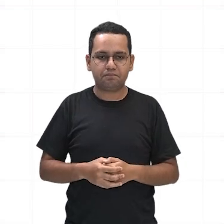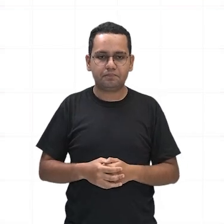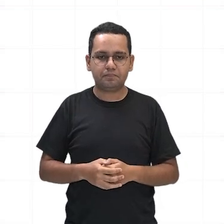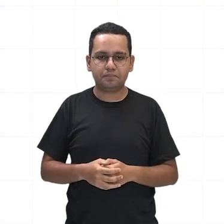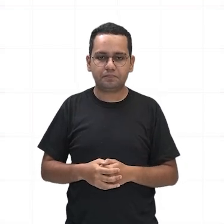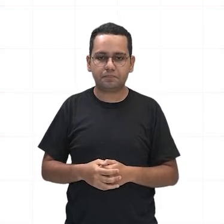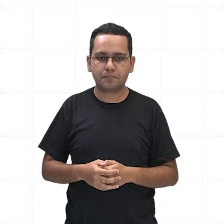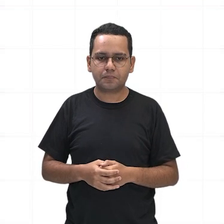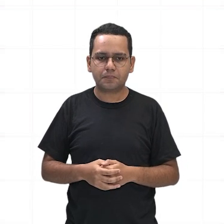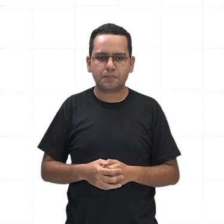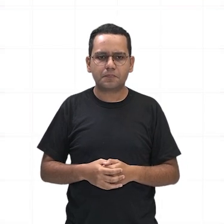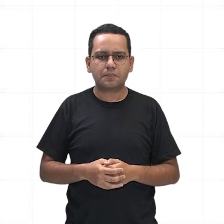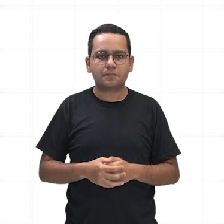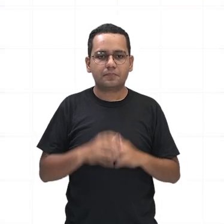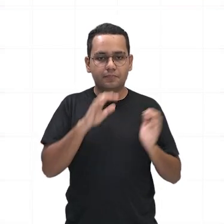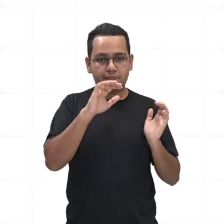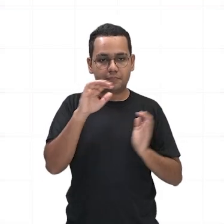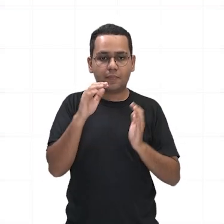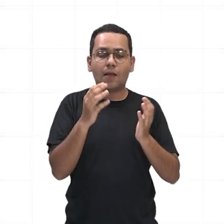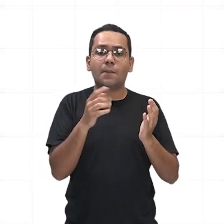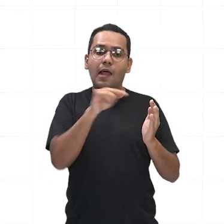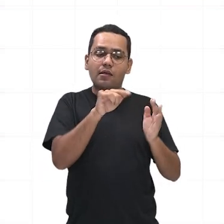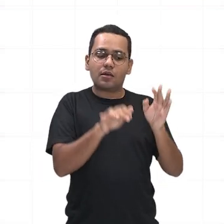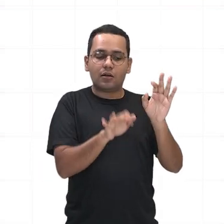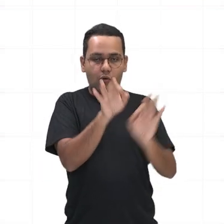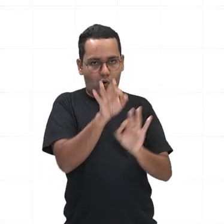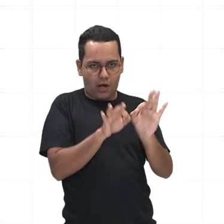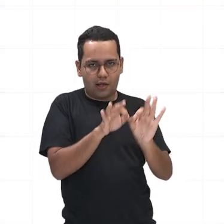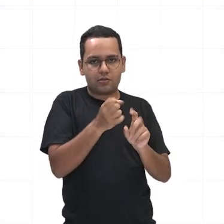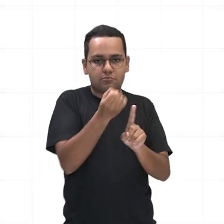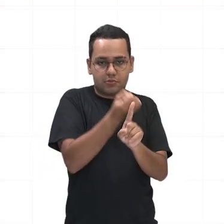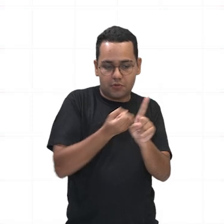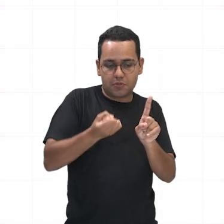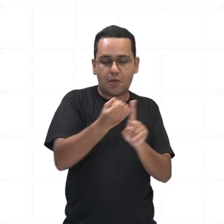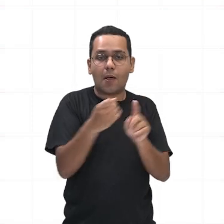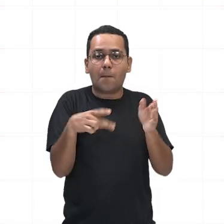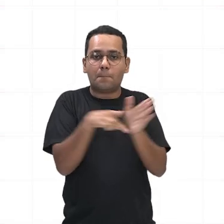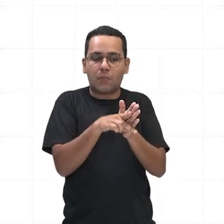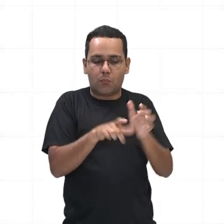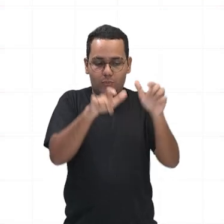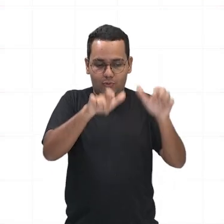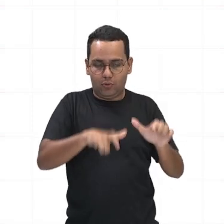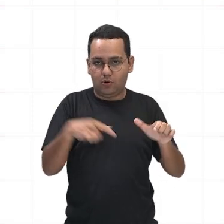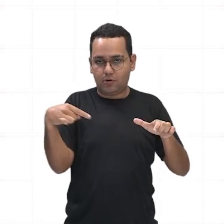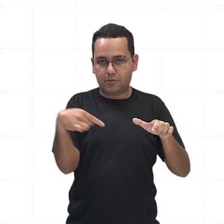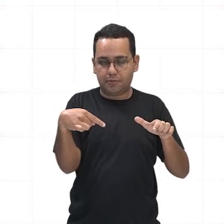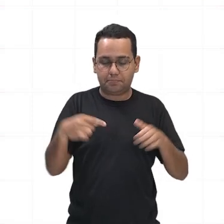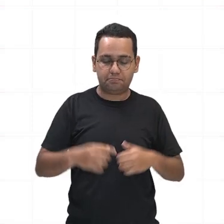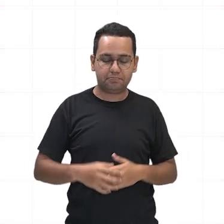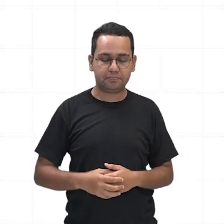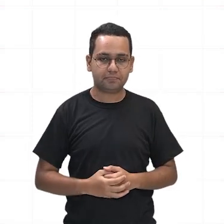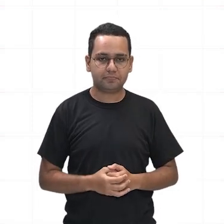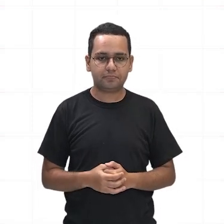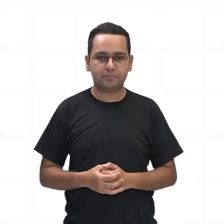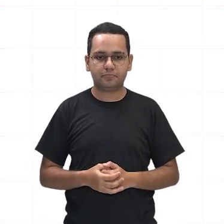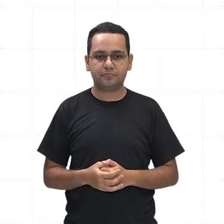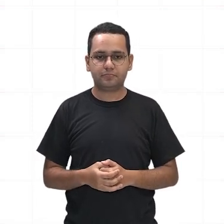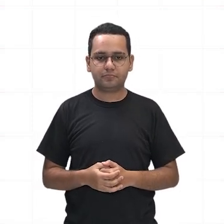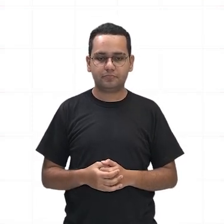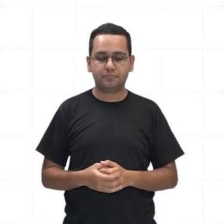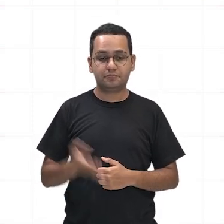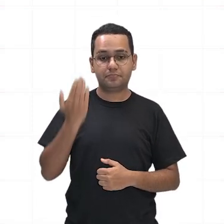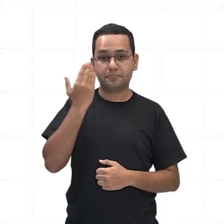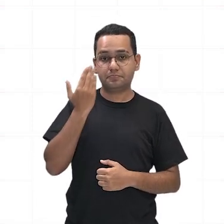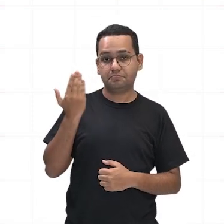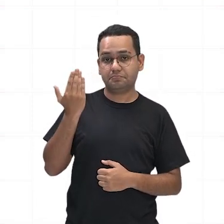essa divisão, então, social, que também caracteriza essa grande cidade-estado, que é, então, aí Atenas. Vamos, então, falar